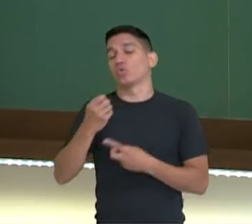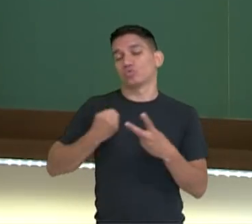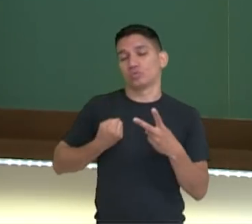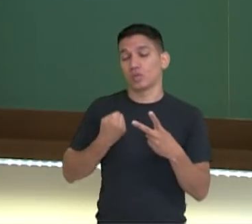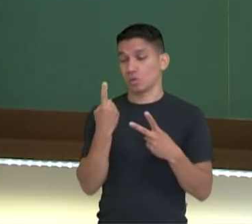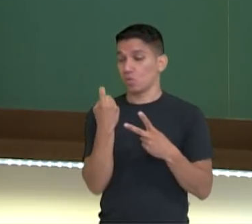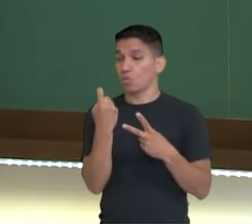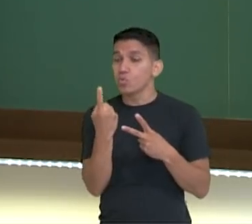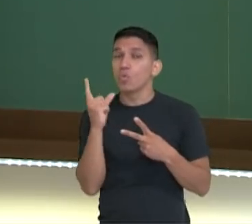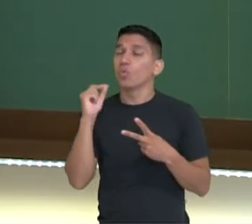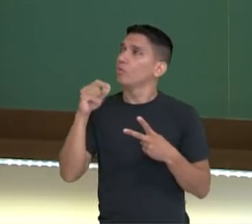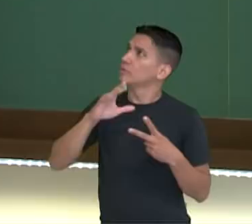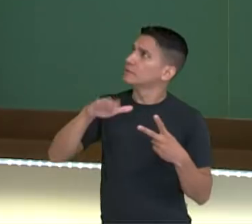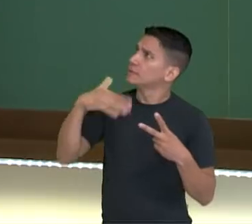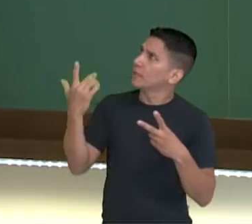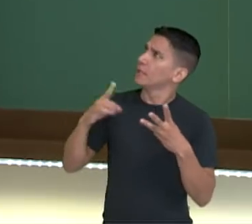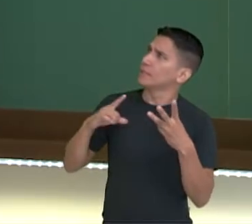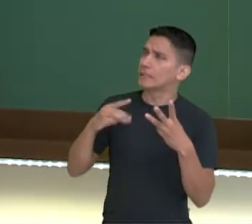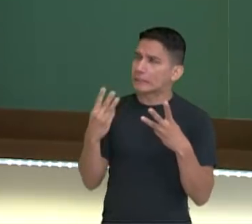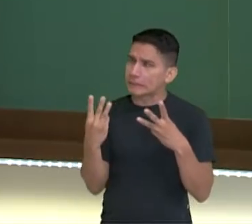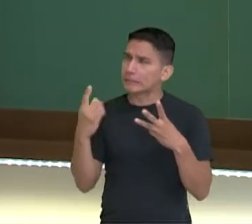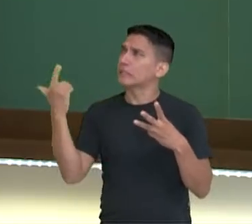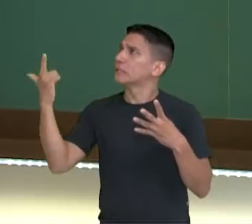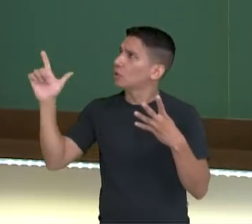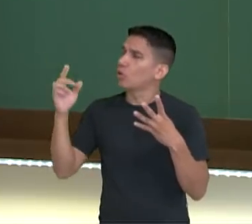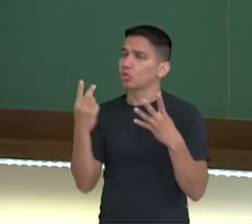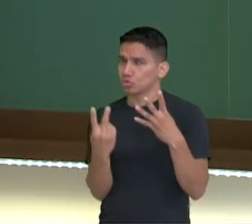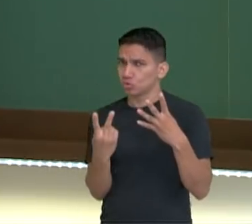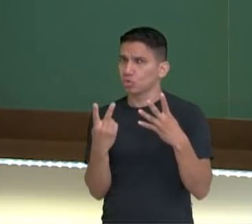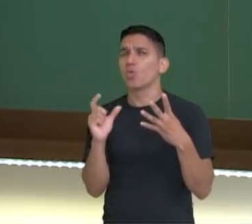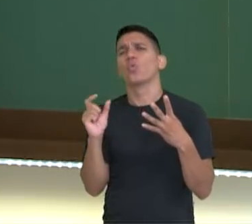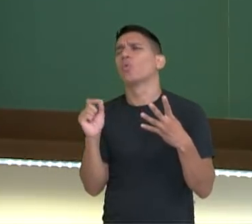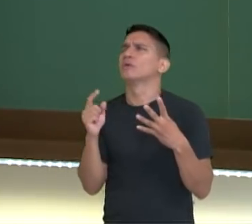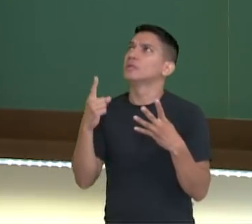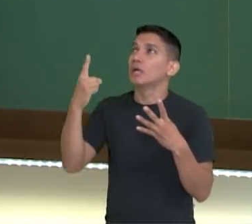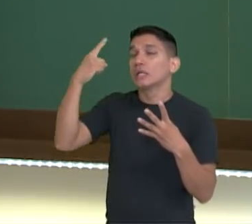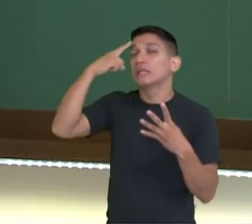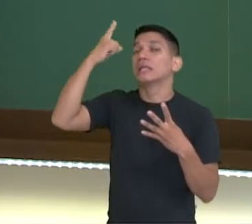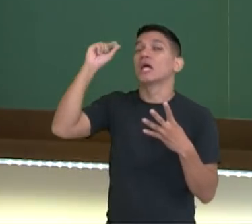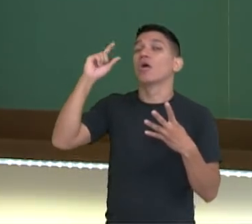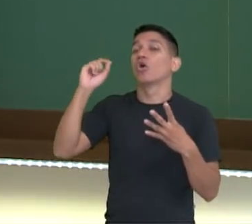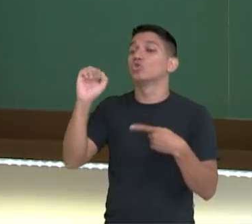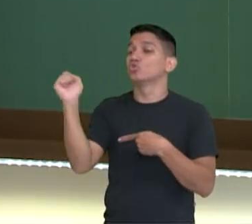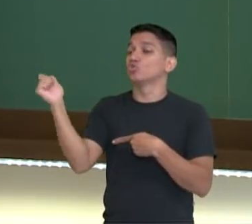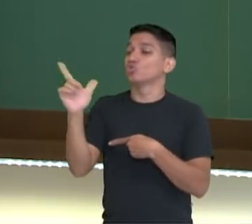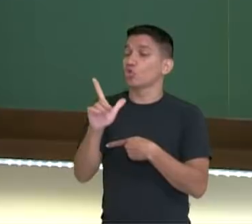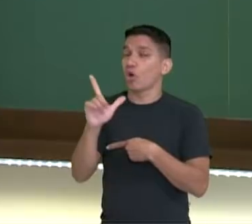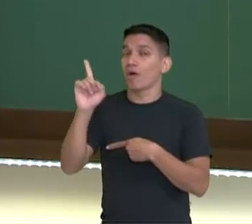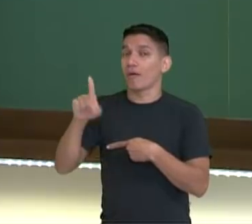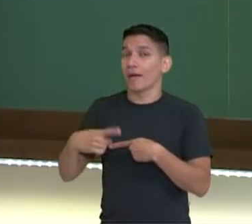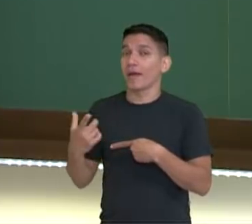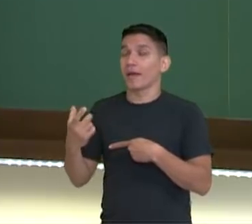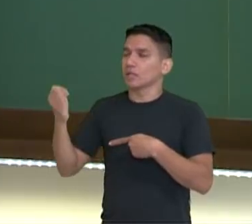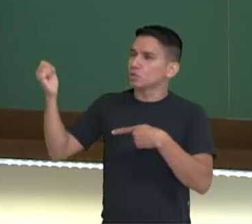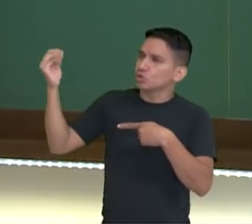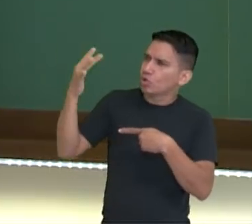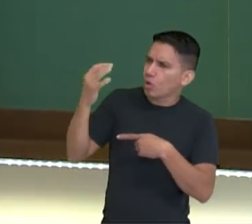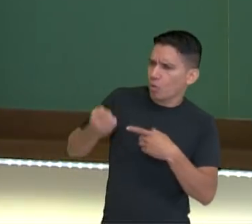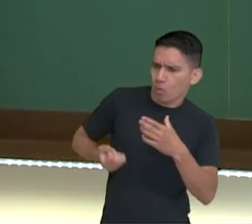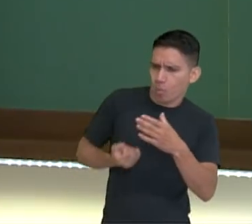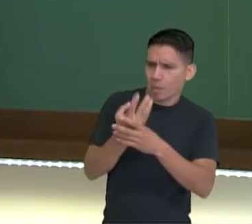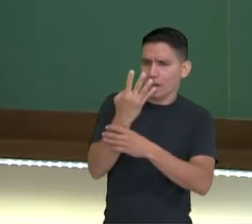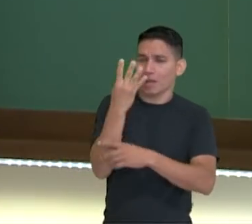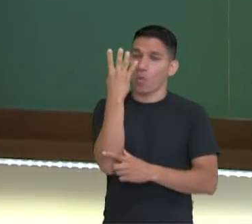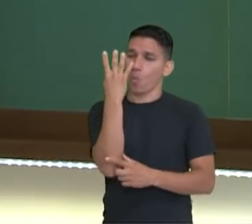na sequência, o 3 e o 2. Dando uma ideia de que o Sol surge aqui no número 4